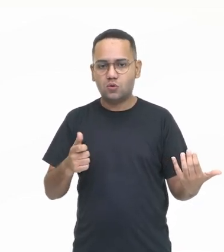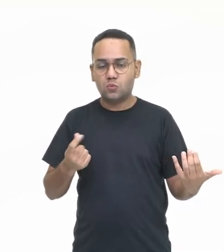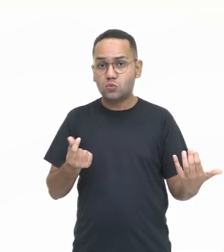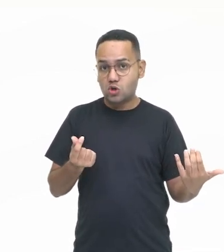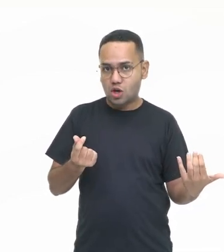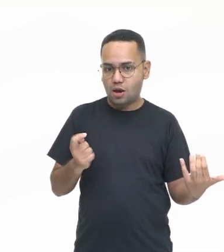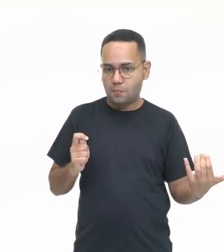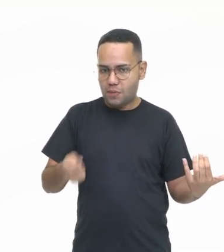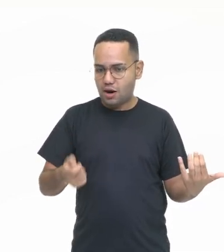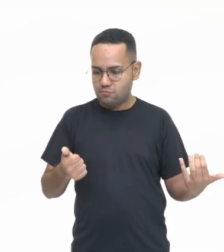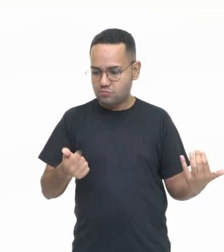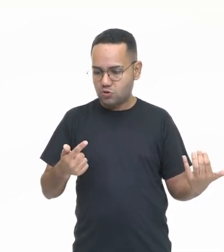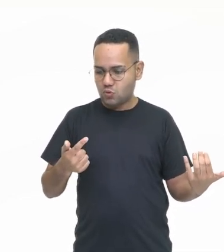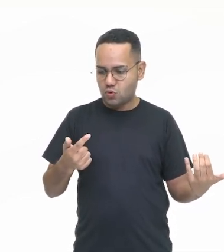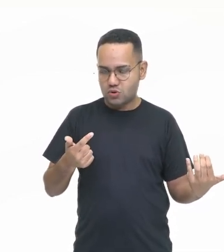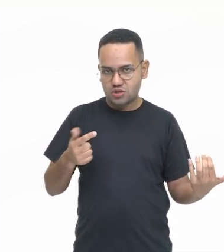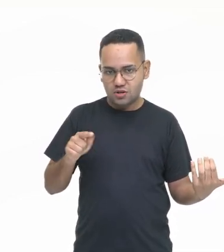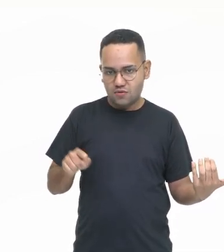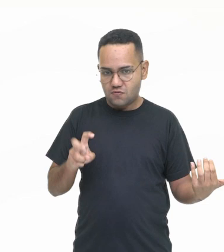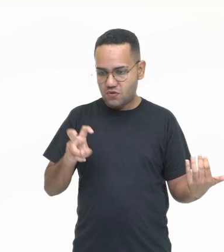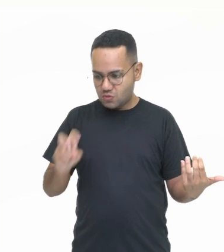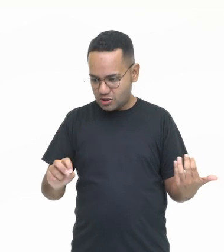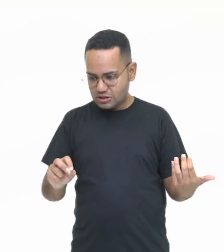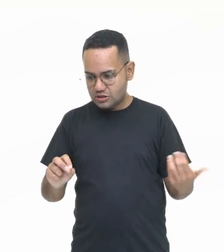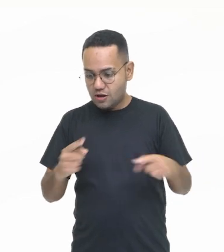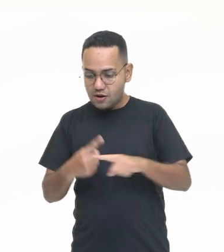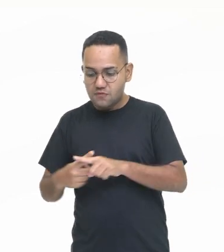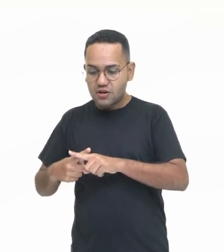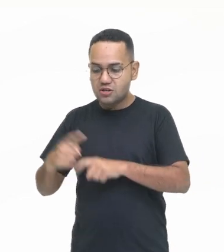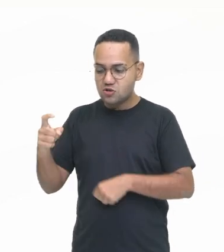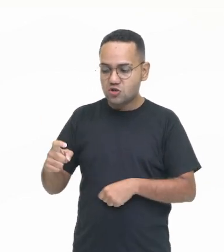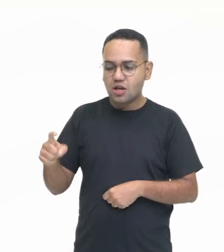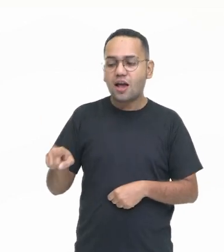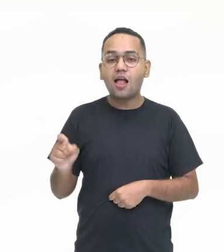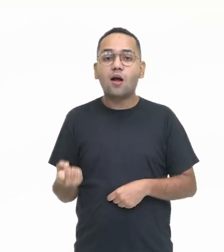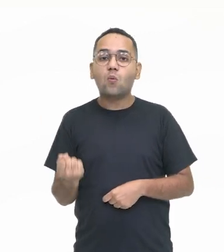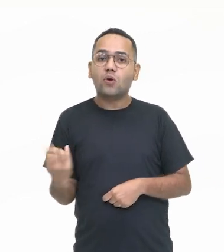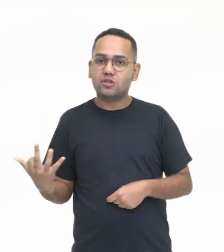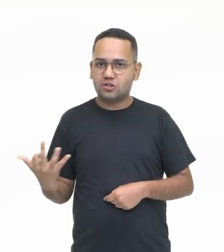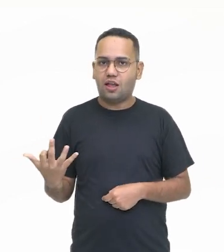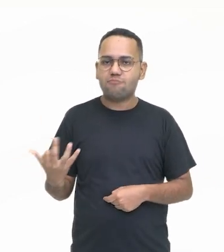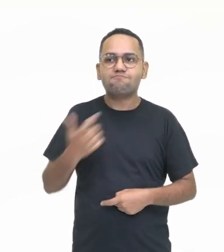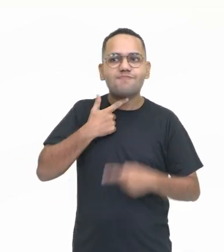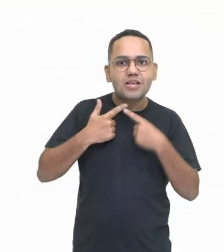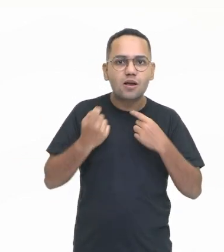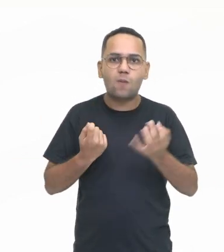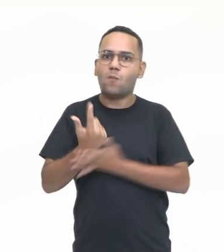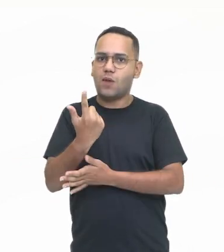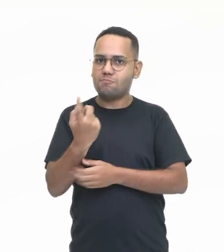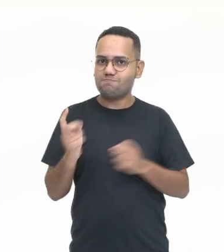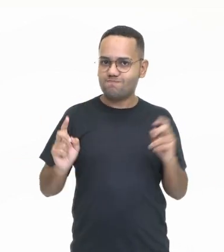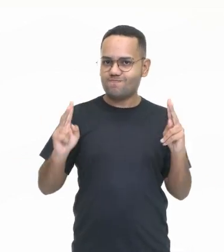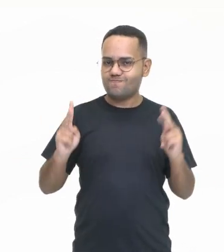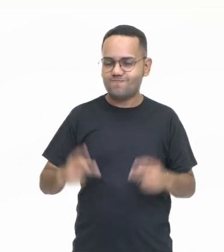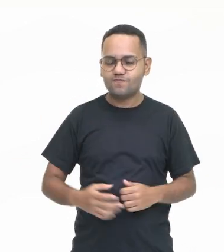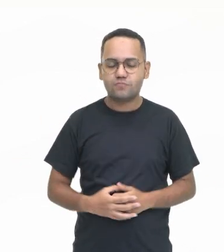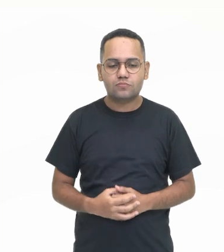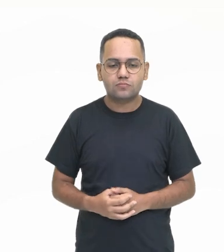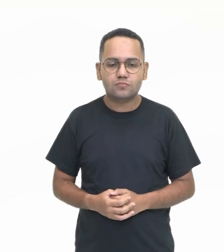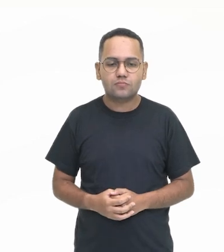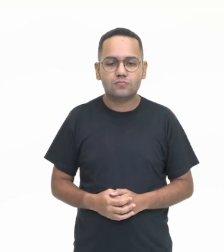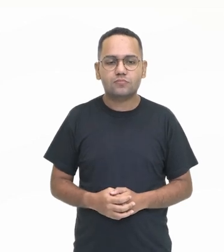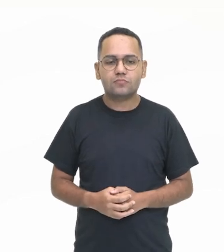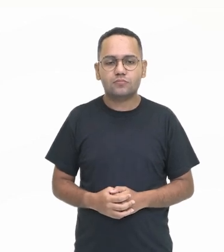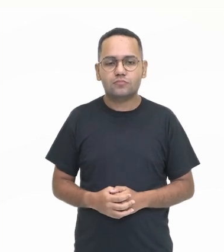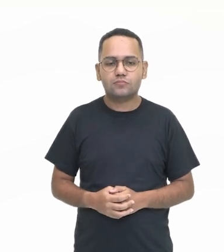à quantidade que você deseja de litros de tucupi, tá? Então, eu estou apresentando para